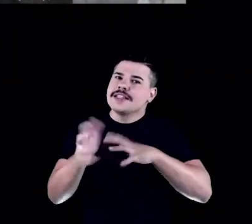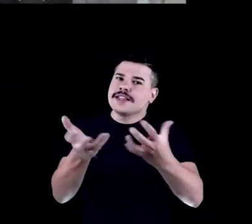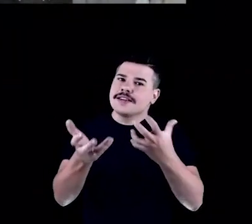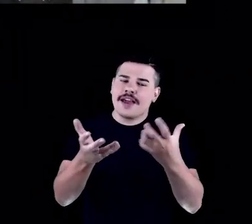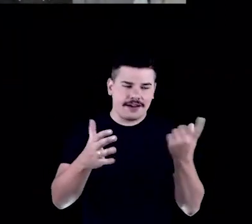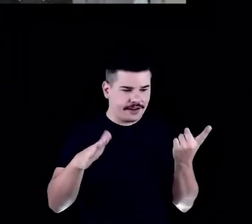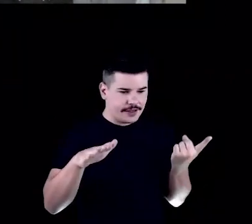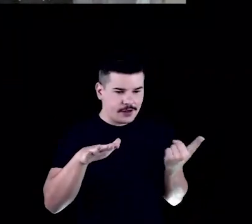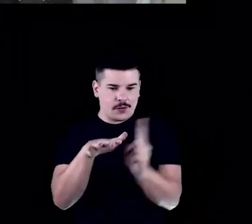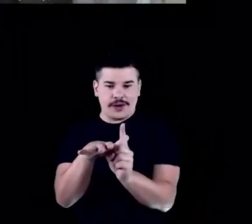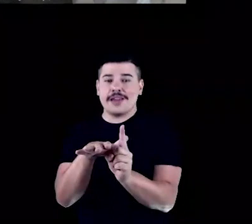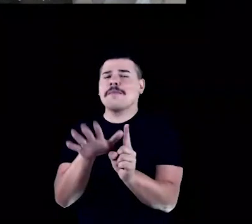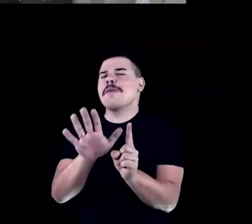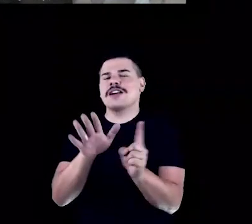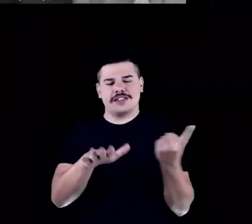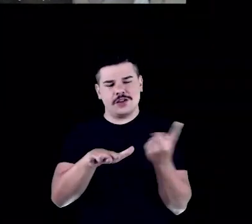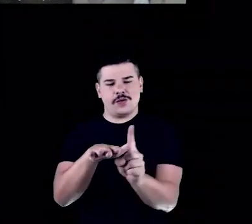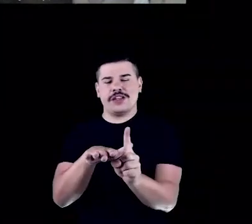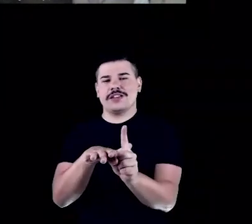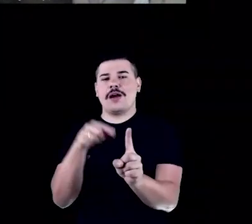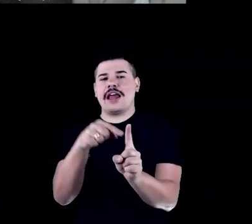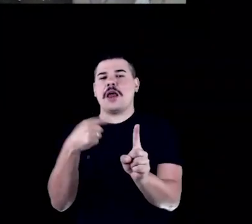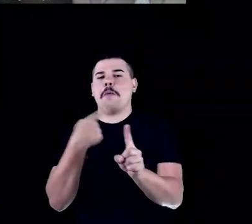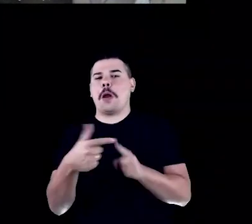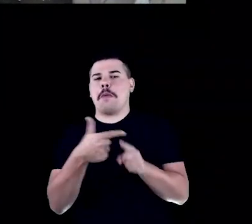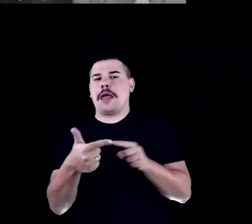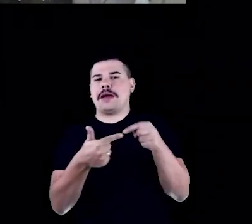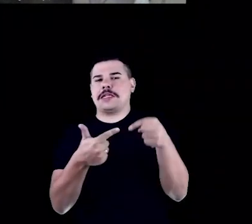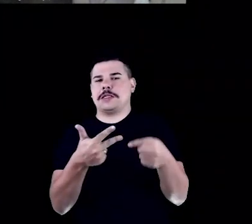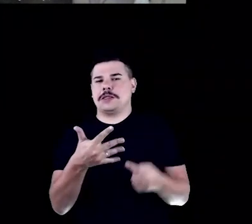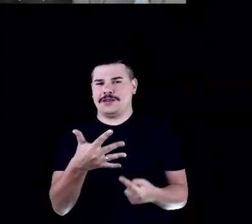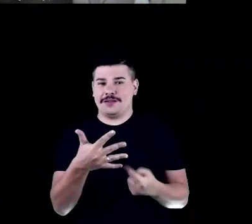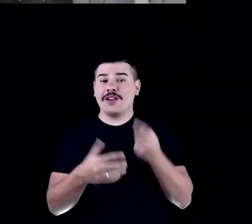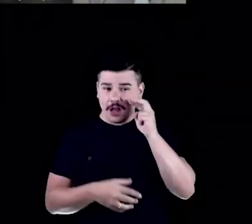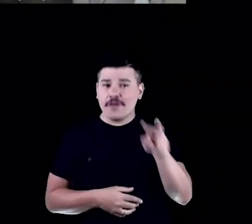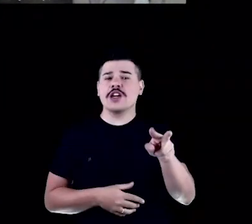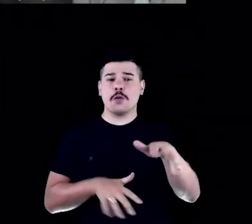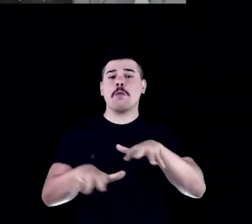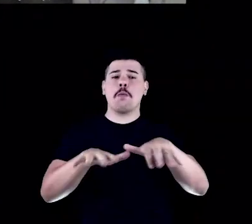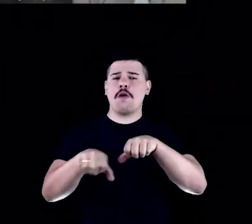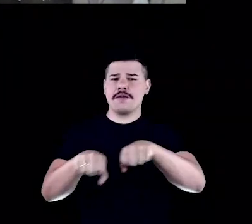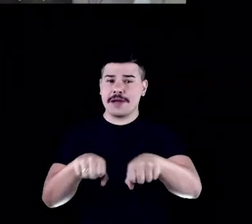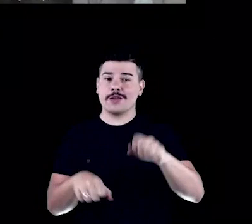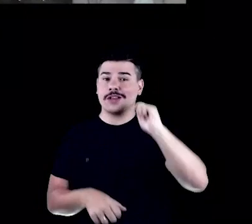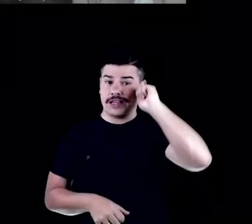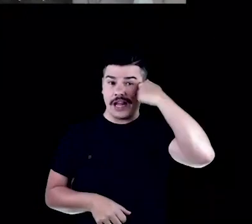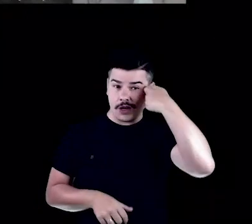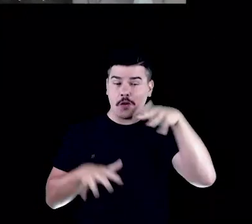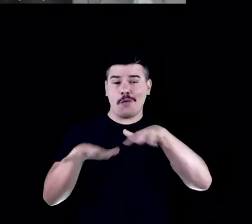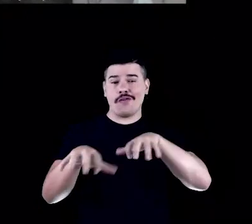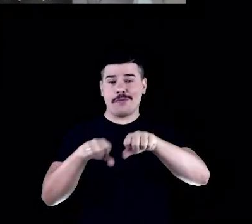vão querer incluir a gente, mas só para poder falar dos nossos problemas. Eu vejo isso no movimento negro, no